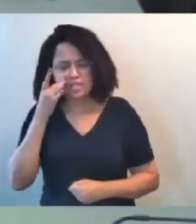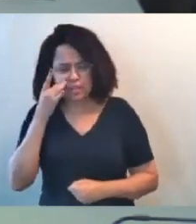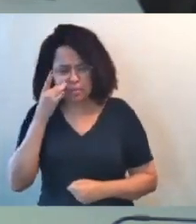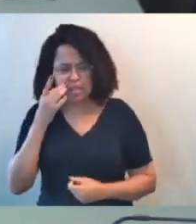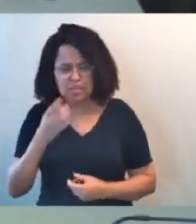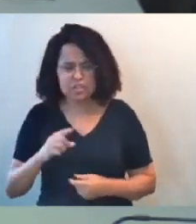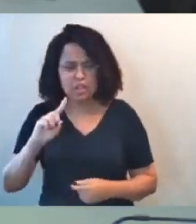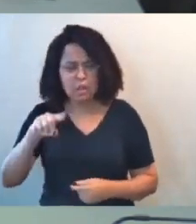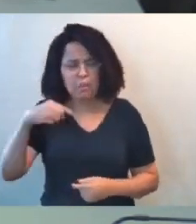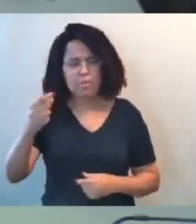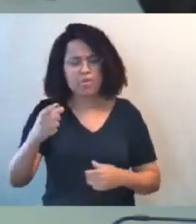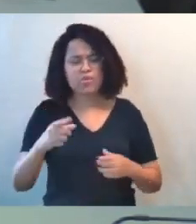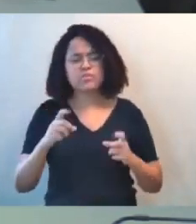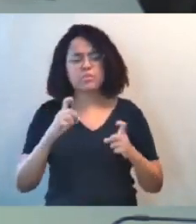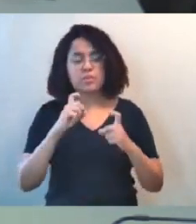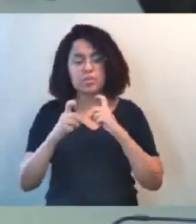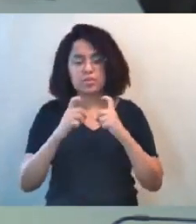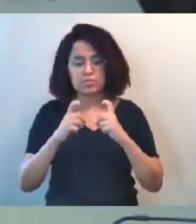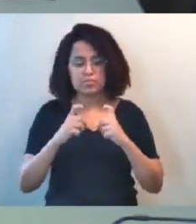Então, às